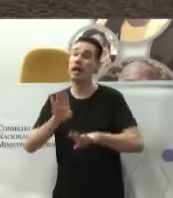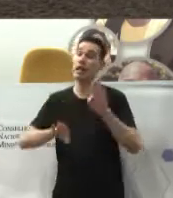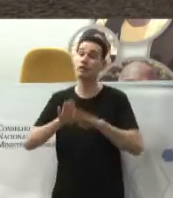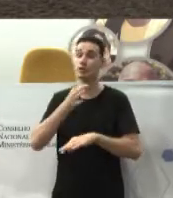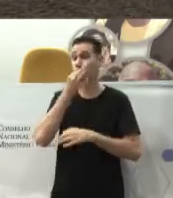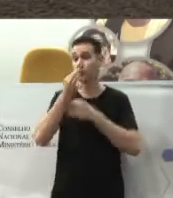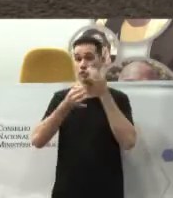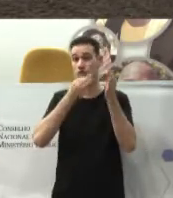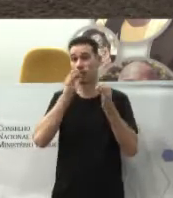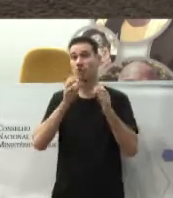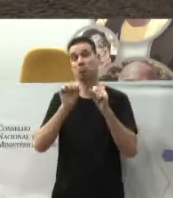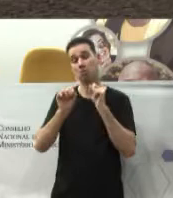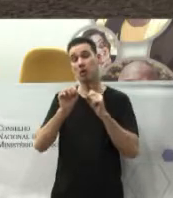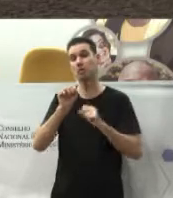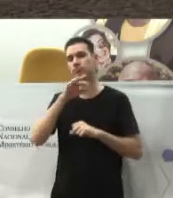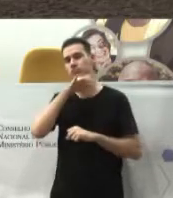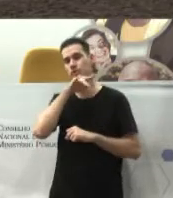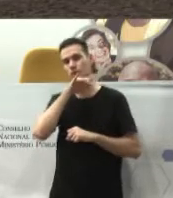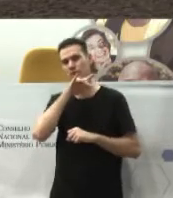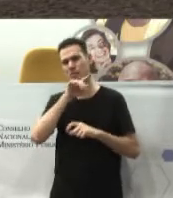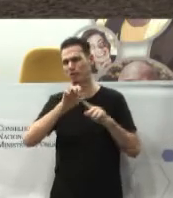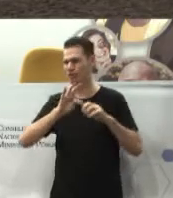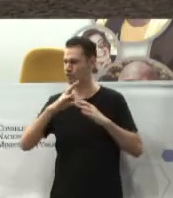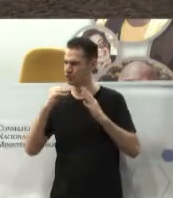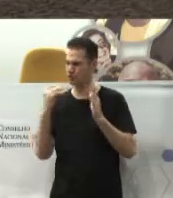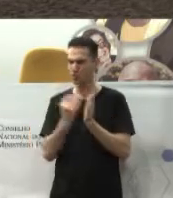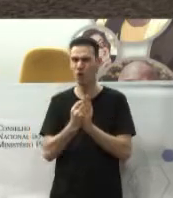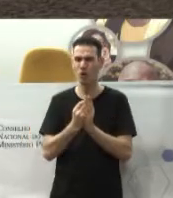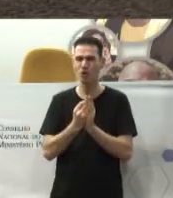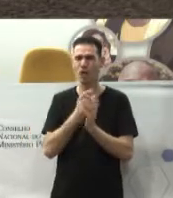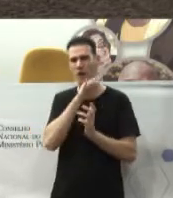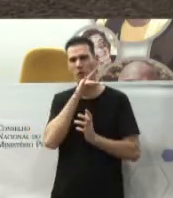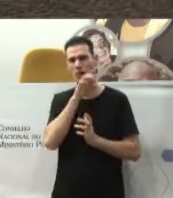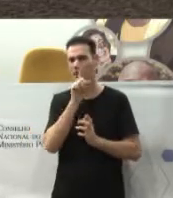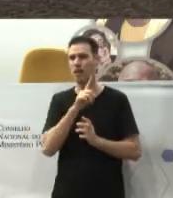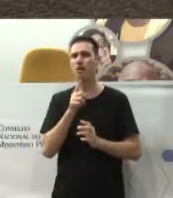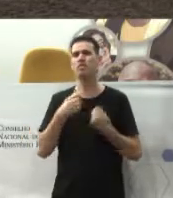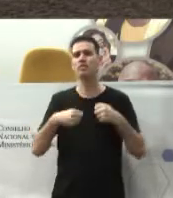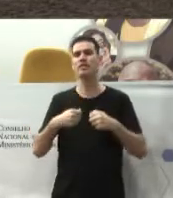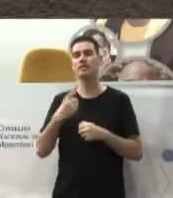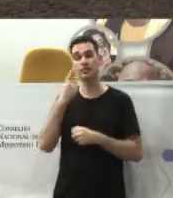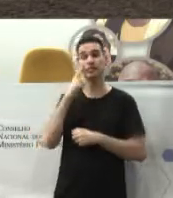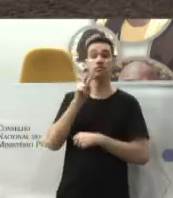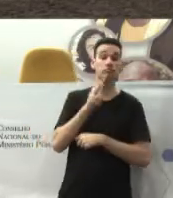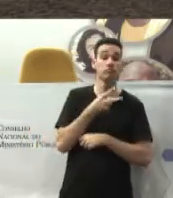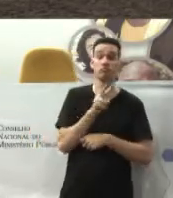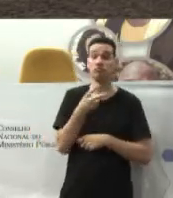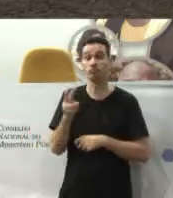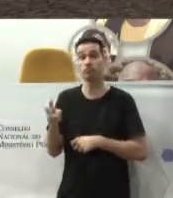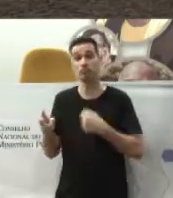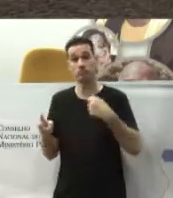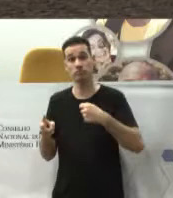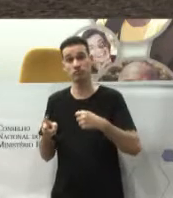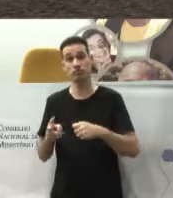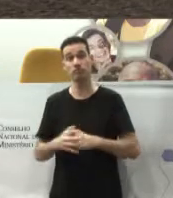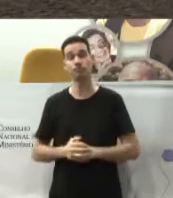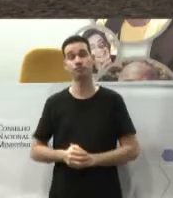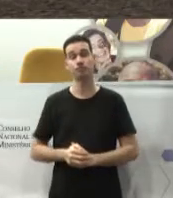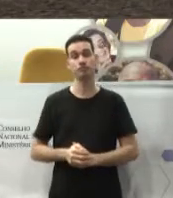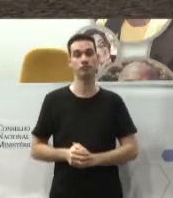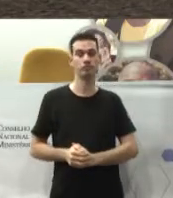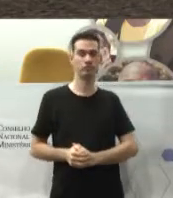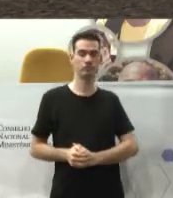soluções é realmente ruim. Mas nem todo conflito é um conflito familiar. E isso é uma coisa que a gente precisa pensar, porque nós estamos num universo